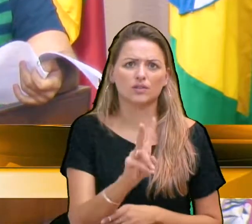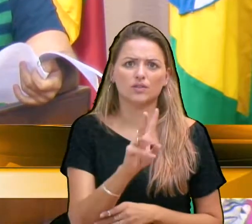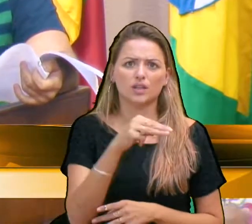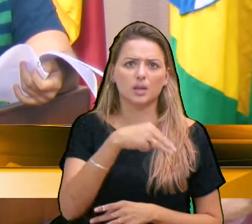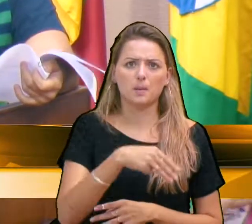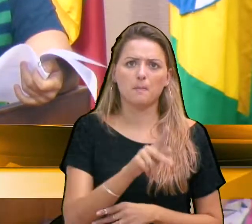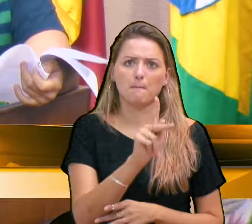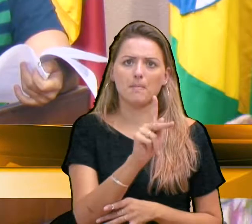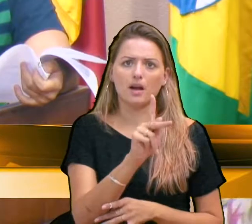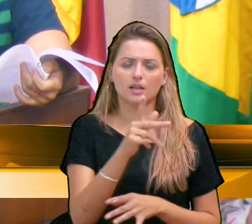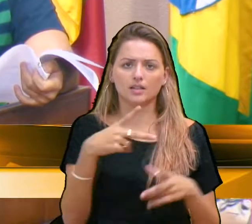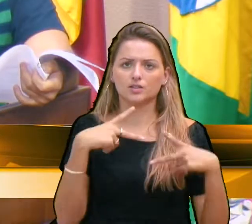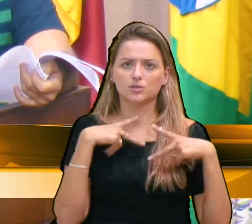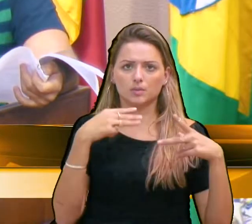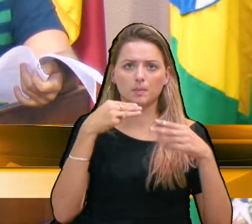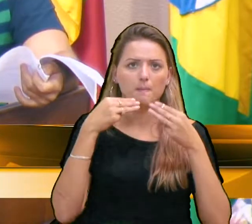lá.